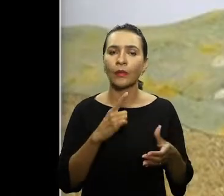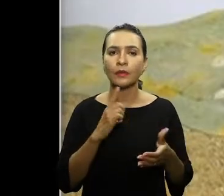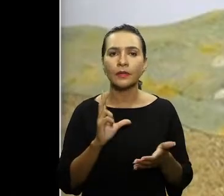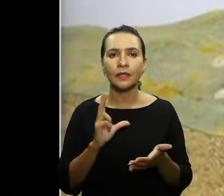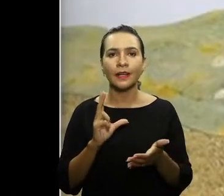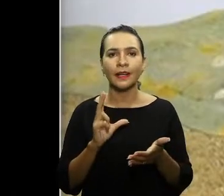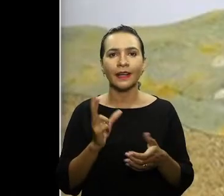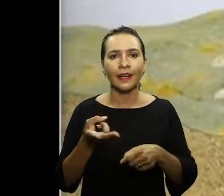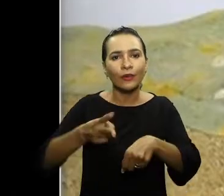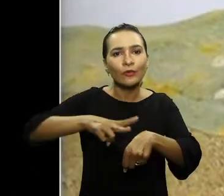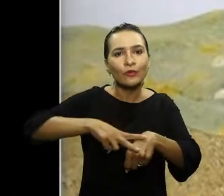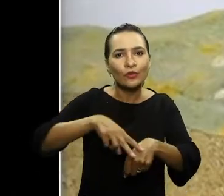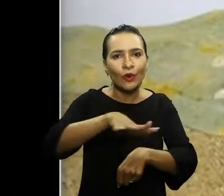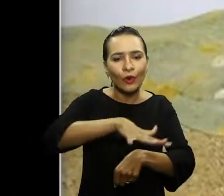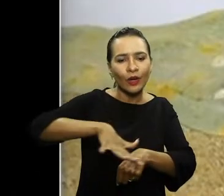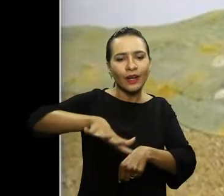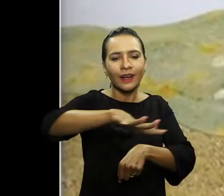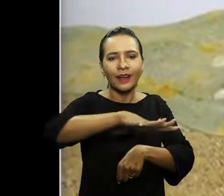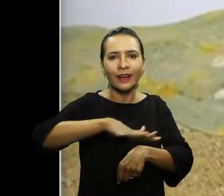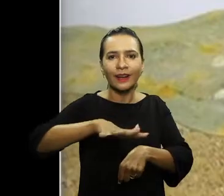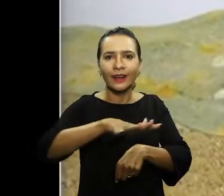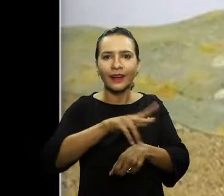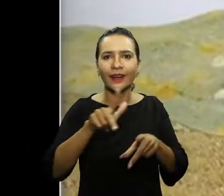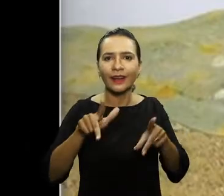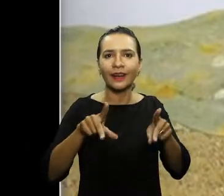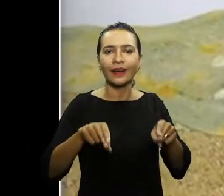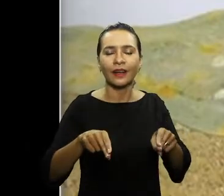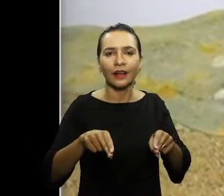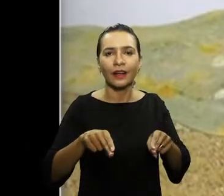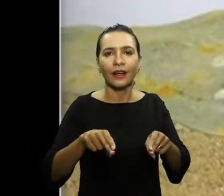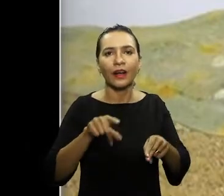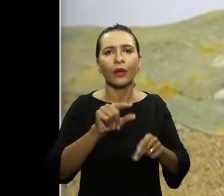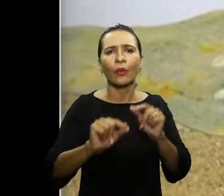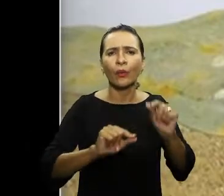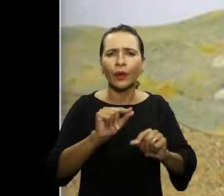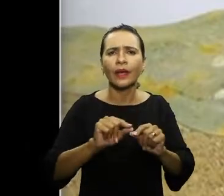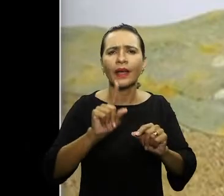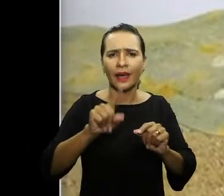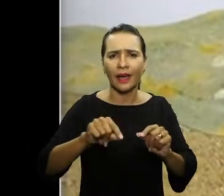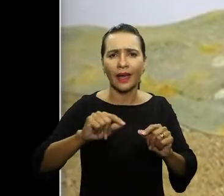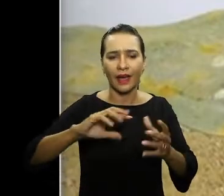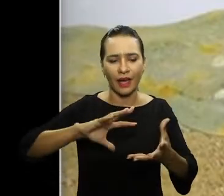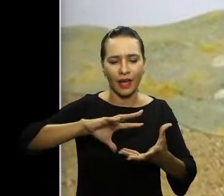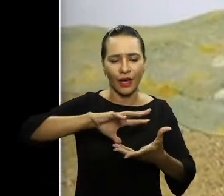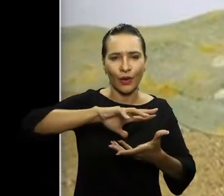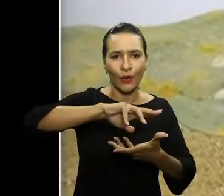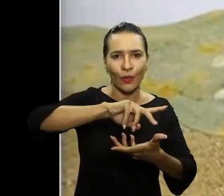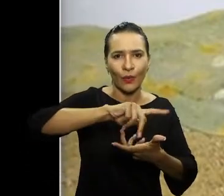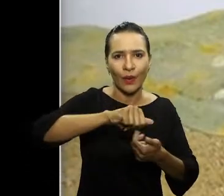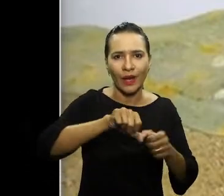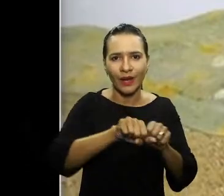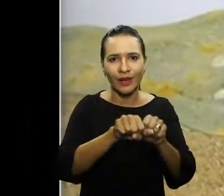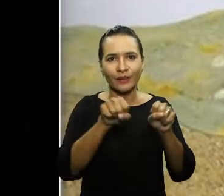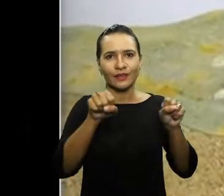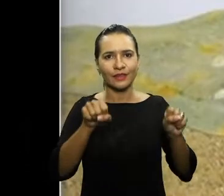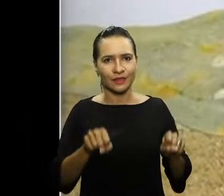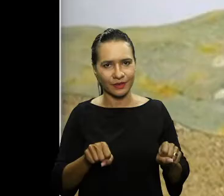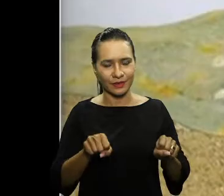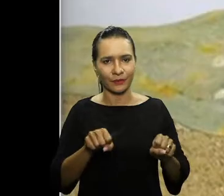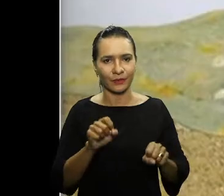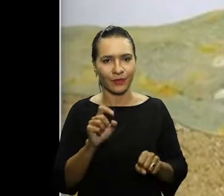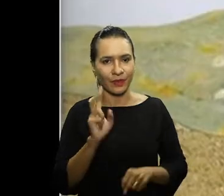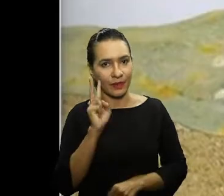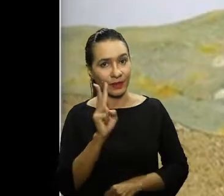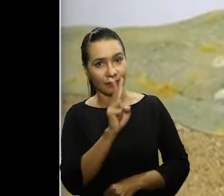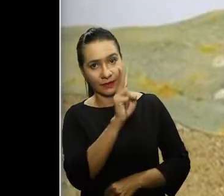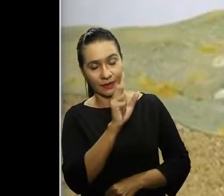mesmo local, a gente diz que aquele local representa um ecossistema. Então, aqui ao centro dessa